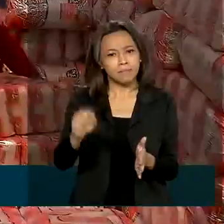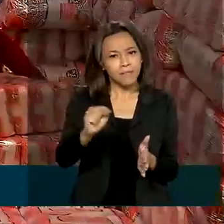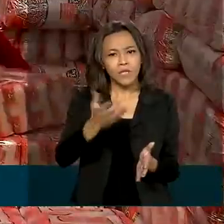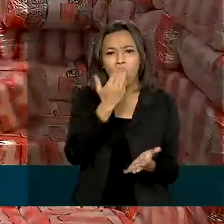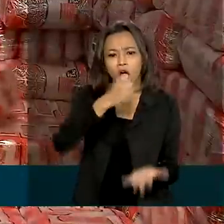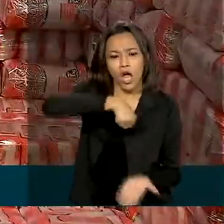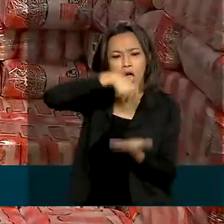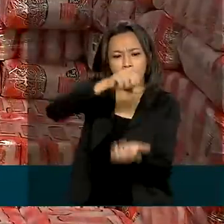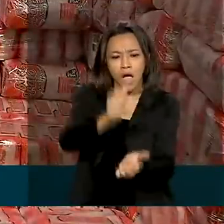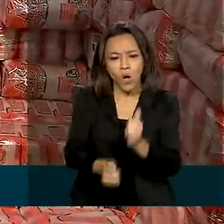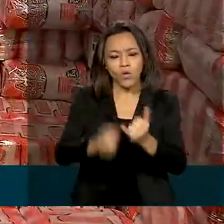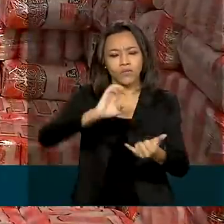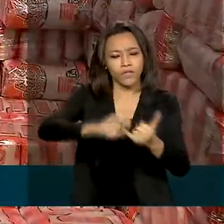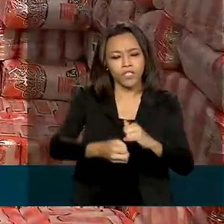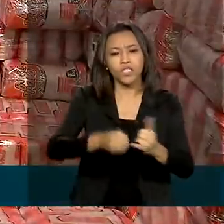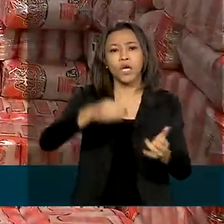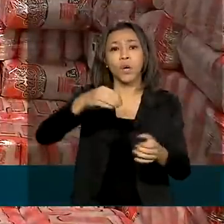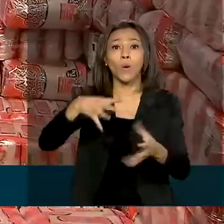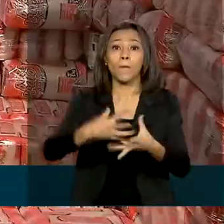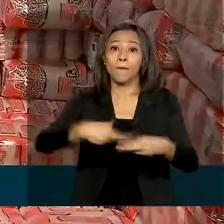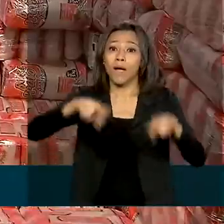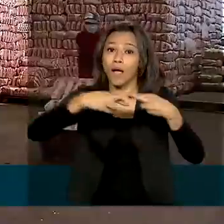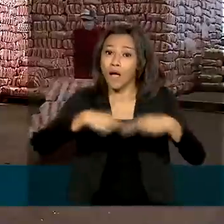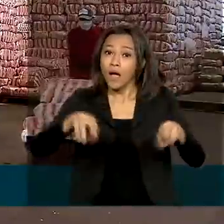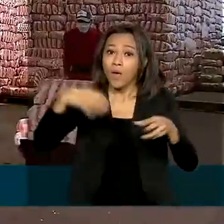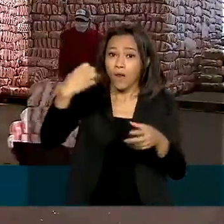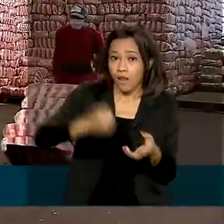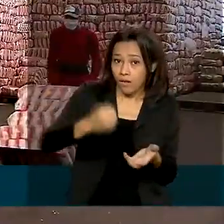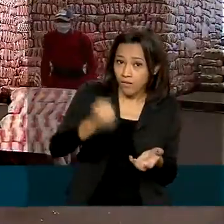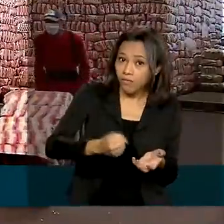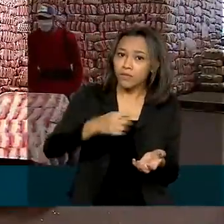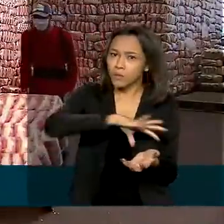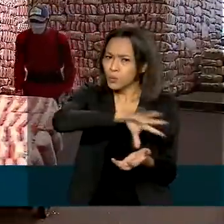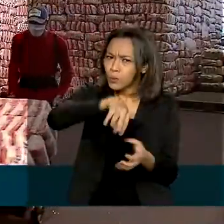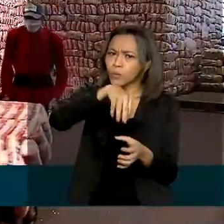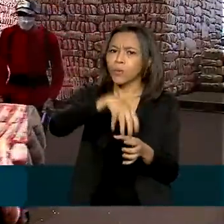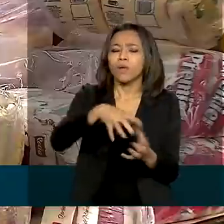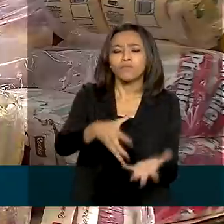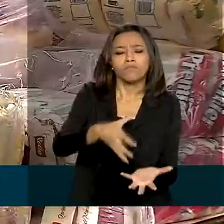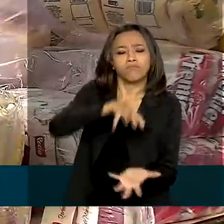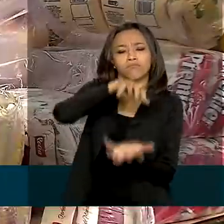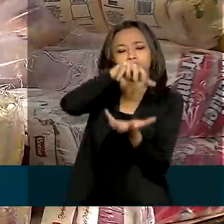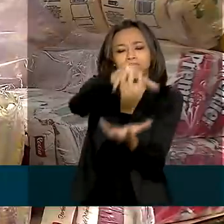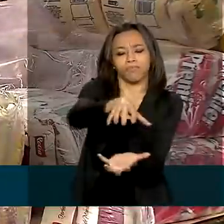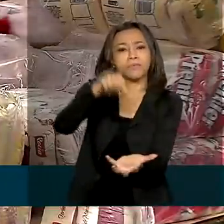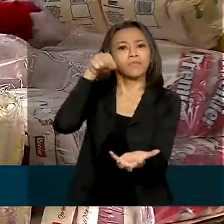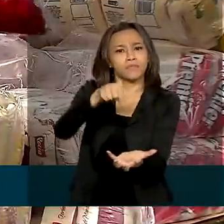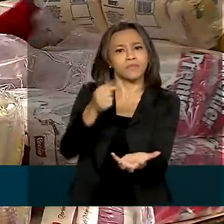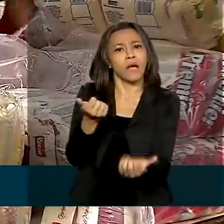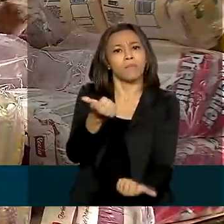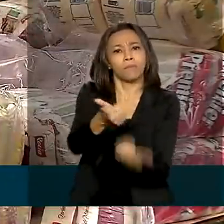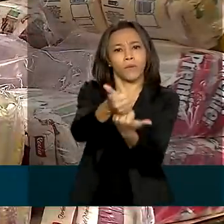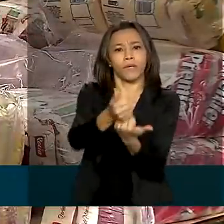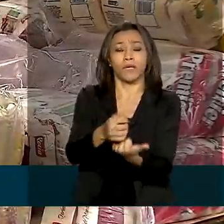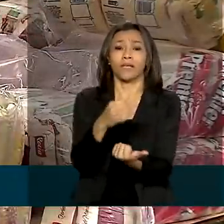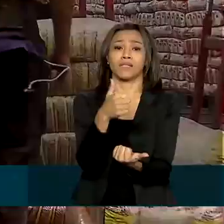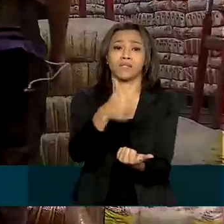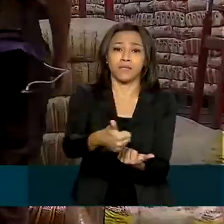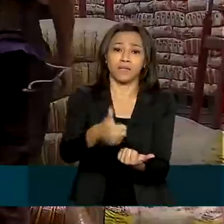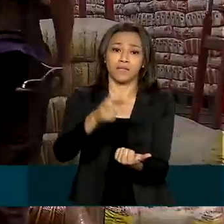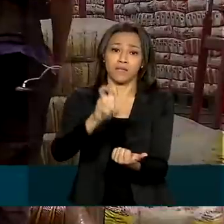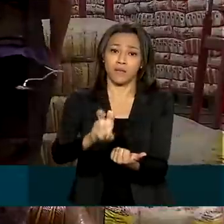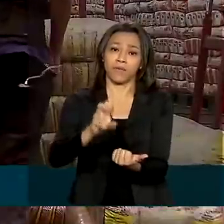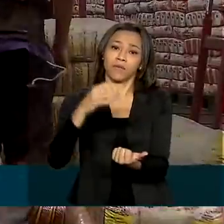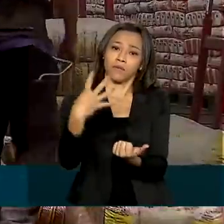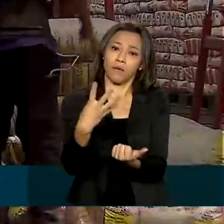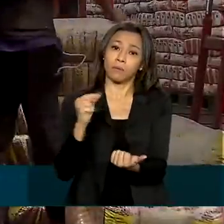arroz, feijão, milho, macarrão e leite em pó vêm garantindo a segurança alimentar a 154 mil